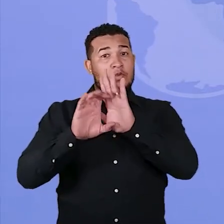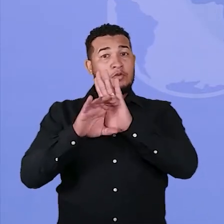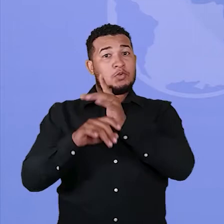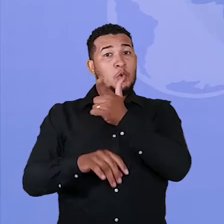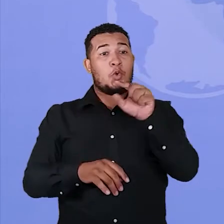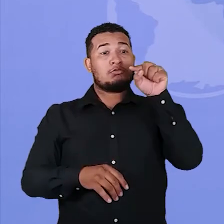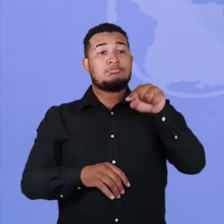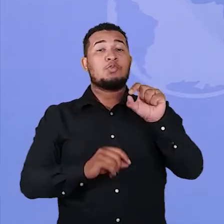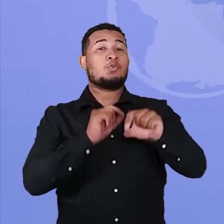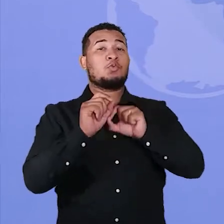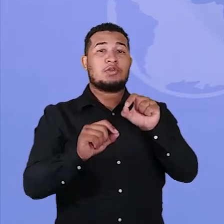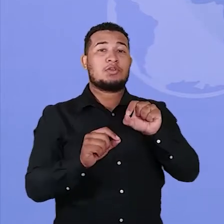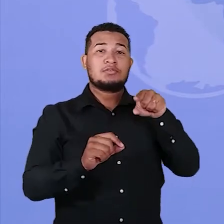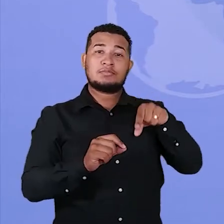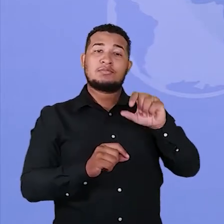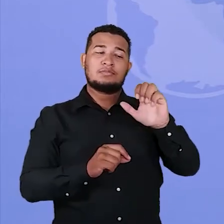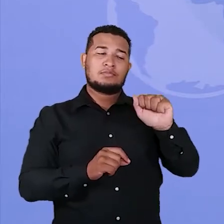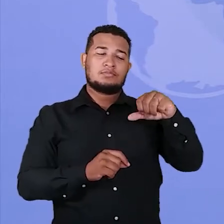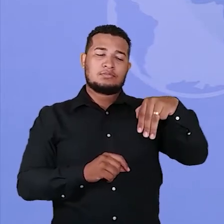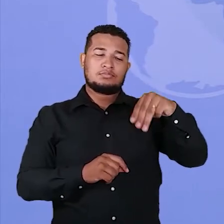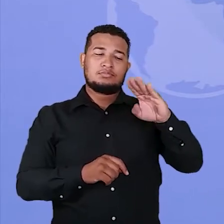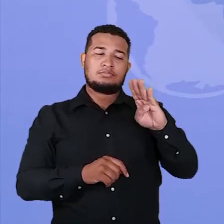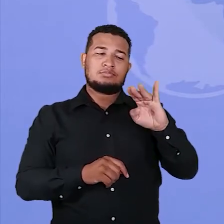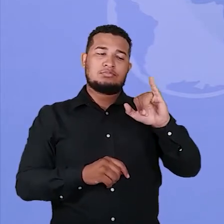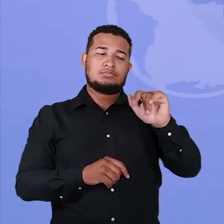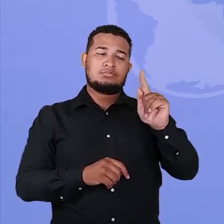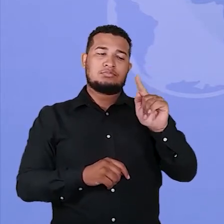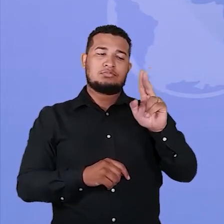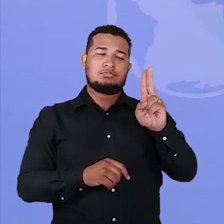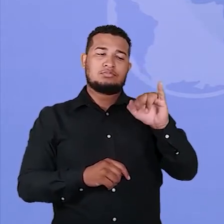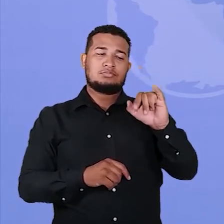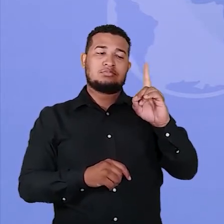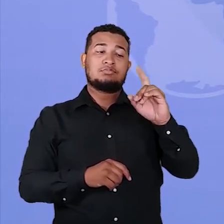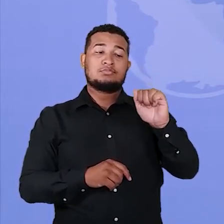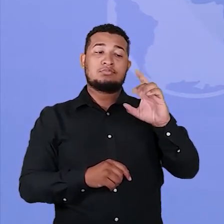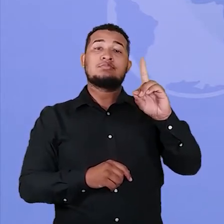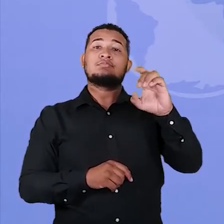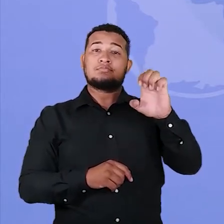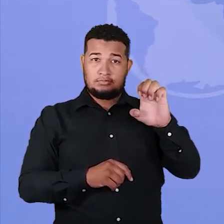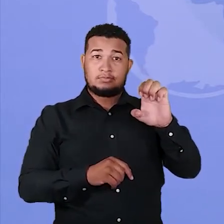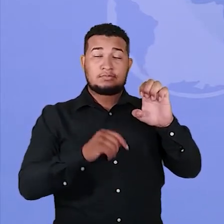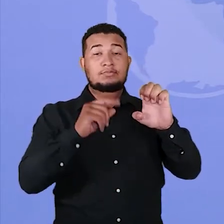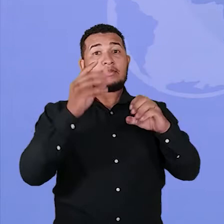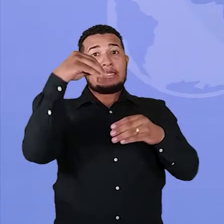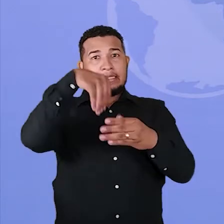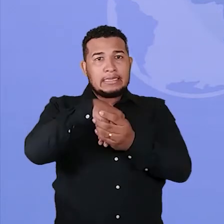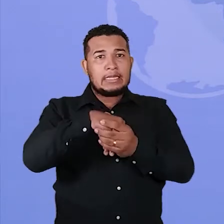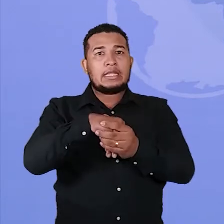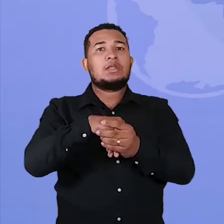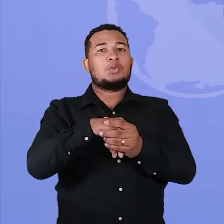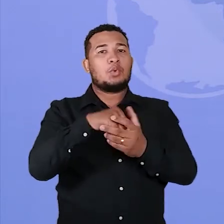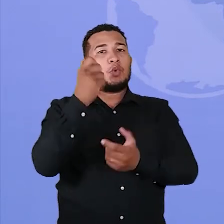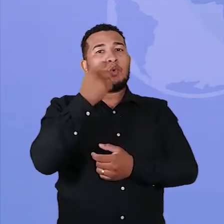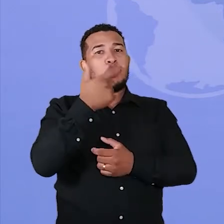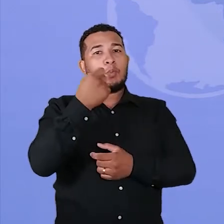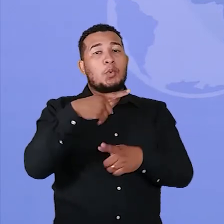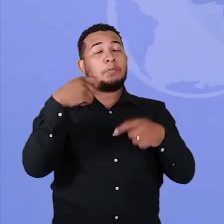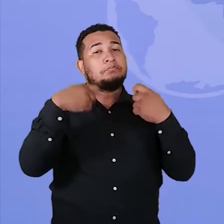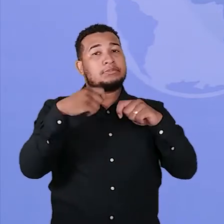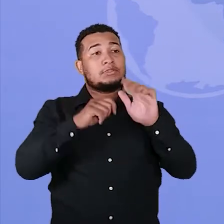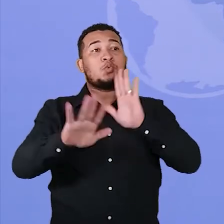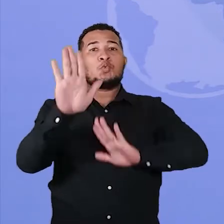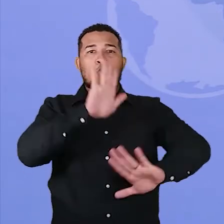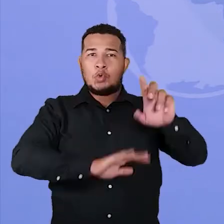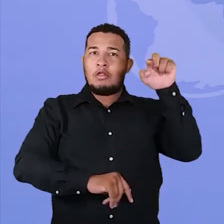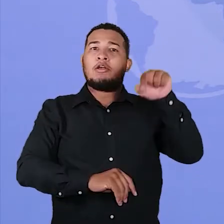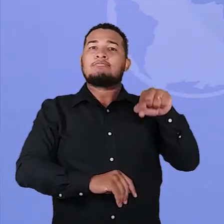conceito que nós temos é o conceito de ambiguidade. E dentro do humor, a gente precisa tomar um certo cuidado